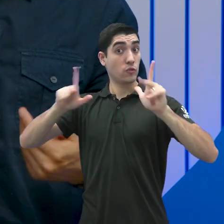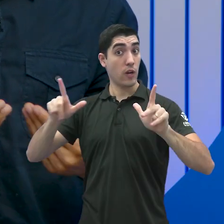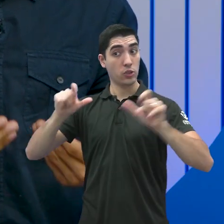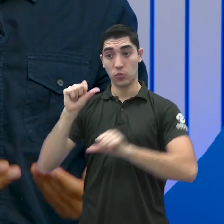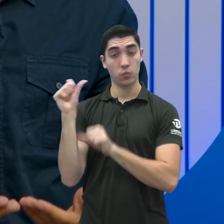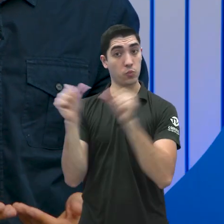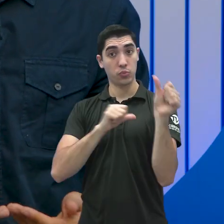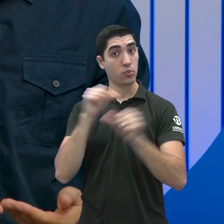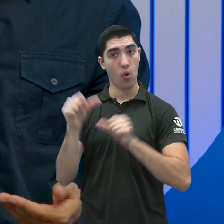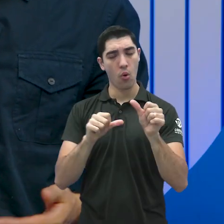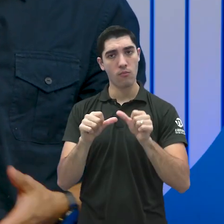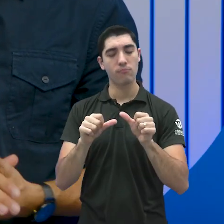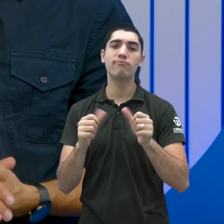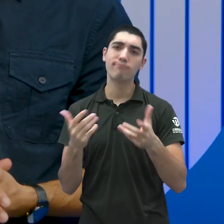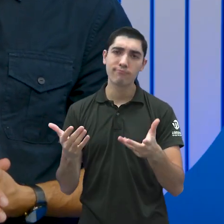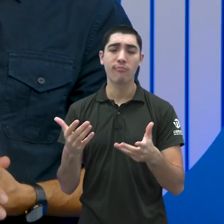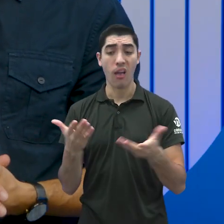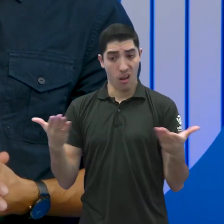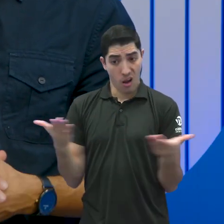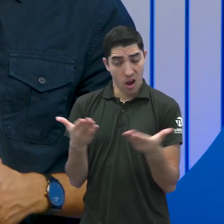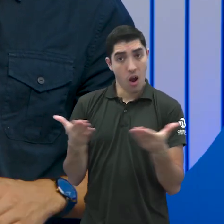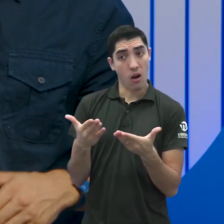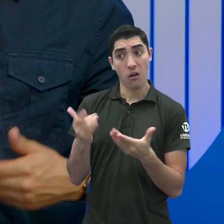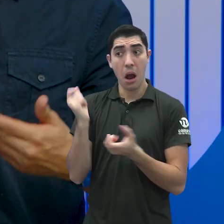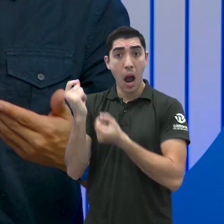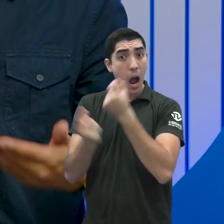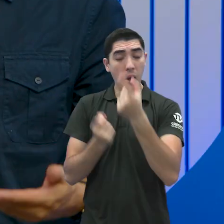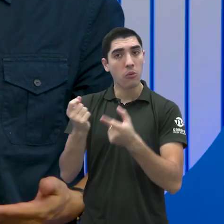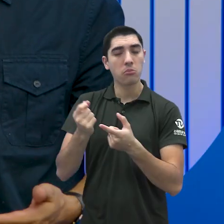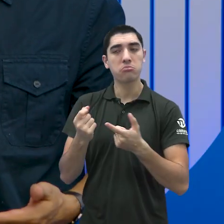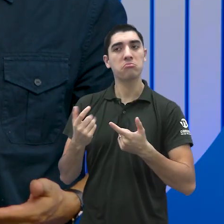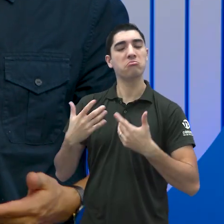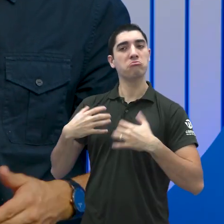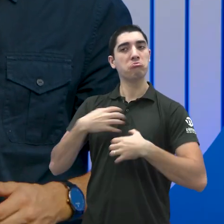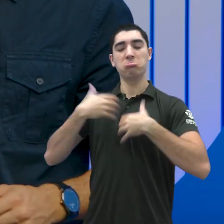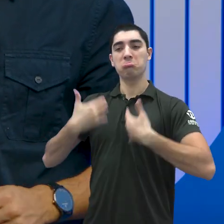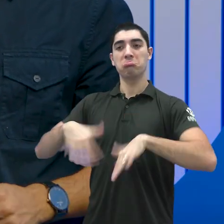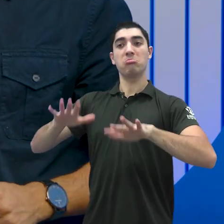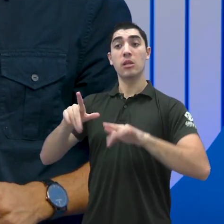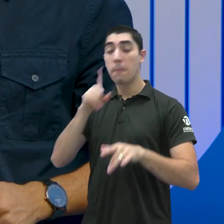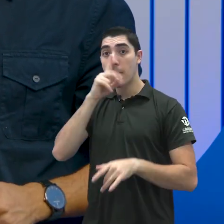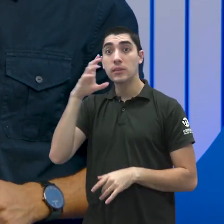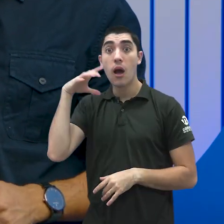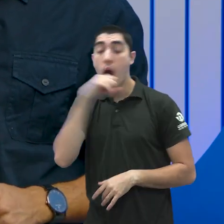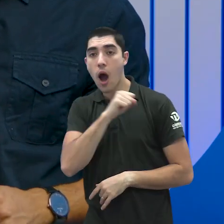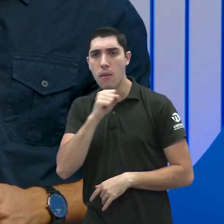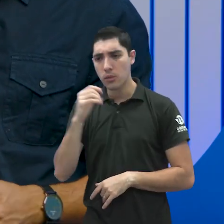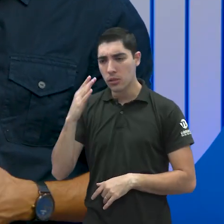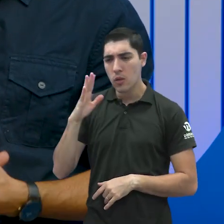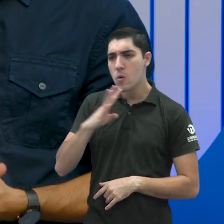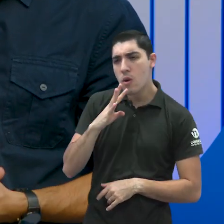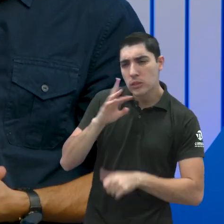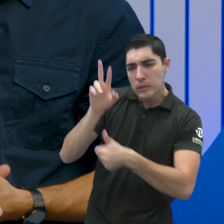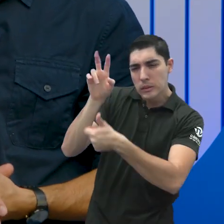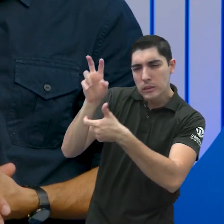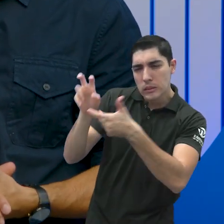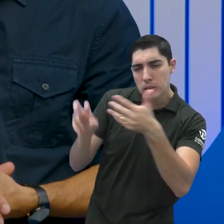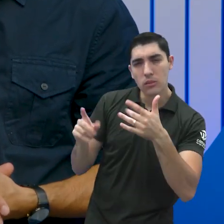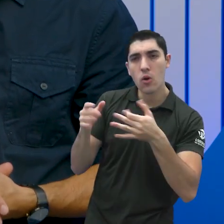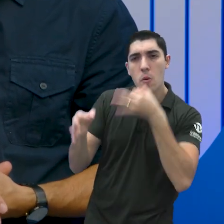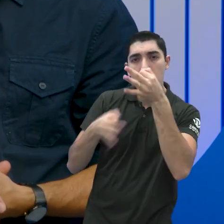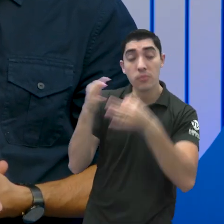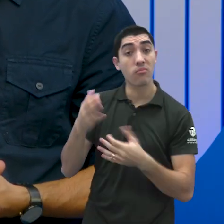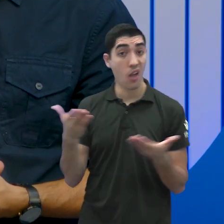novos contornos, muitas vezes mais espontâneos também, descentralizados e rápidos. É isso mesmo. Agora